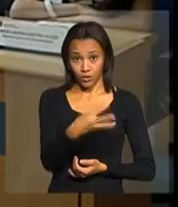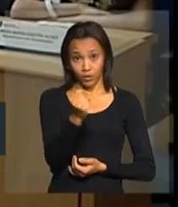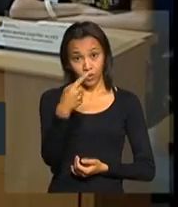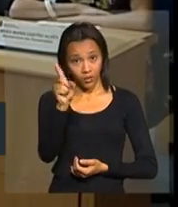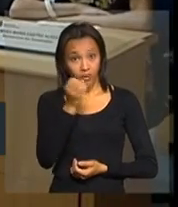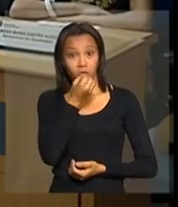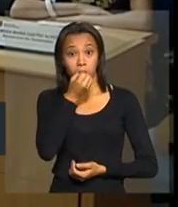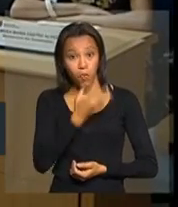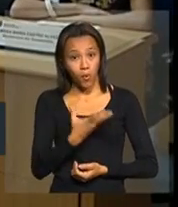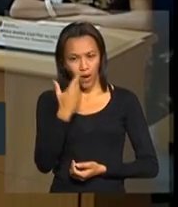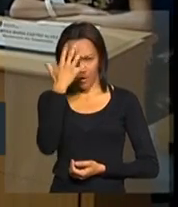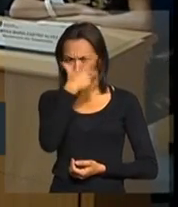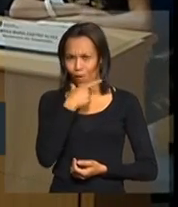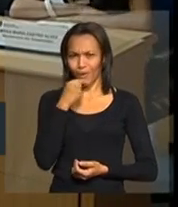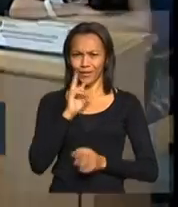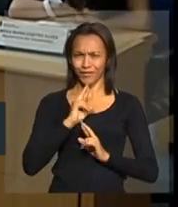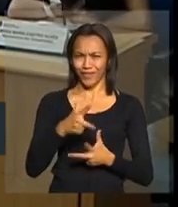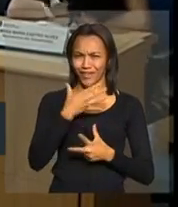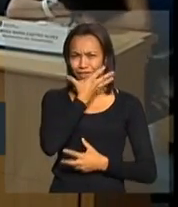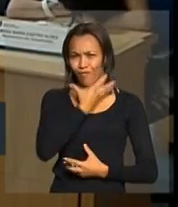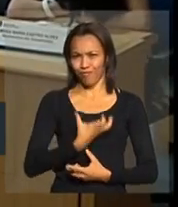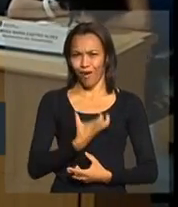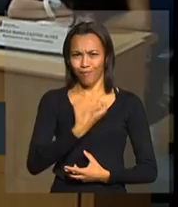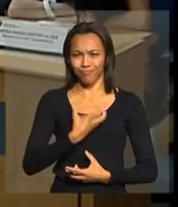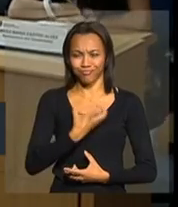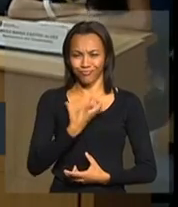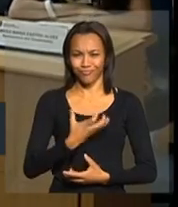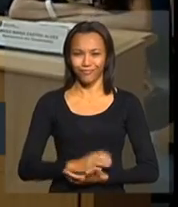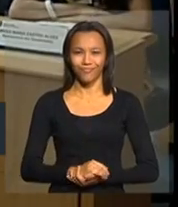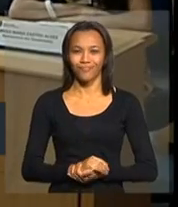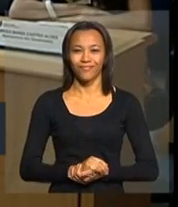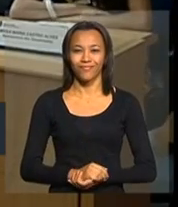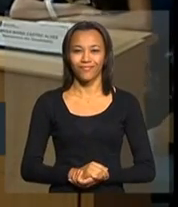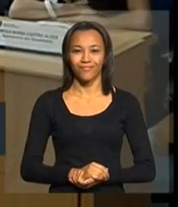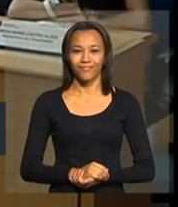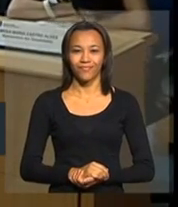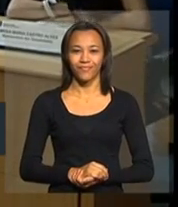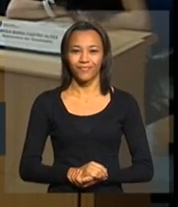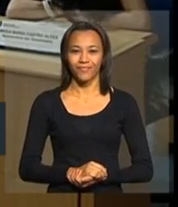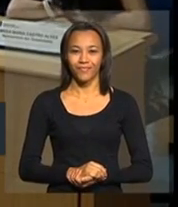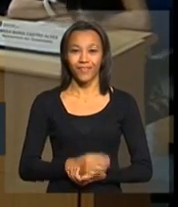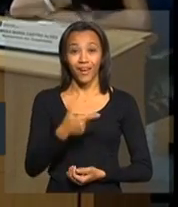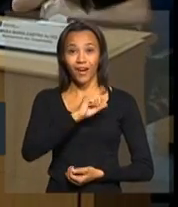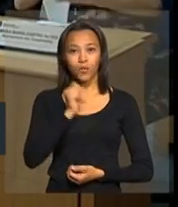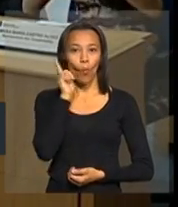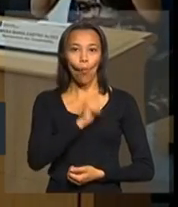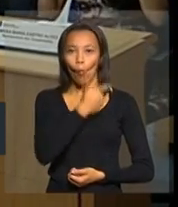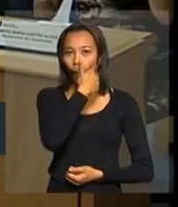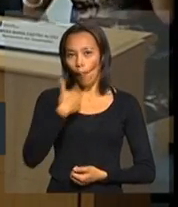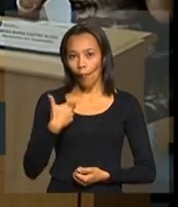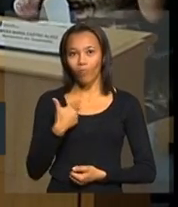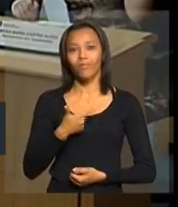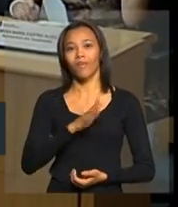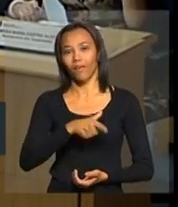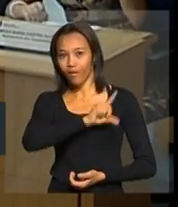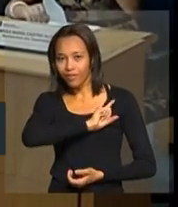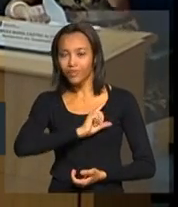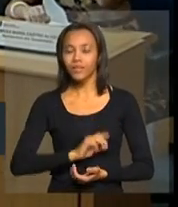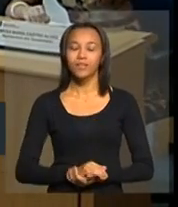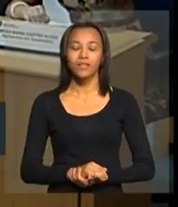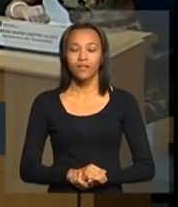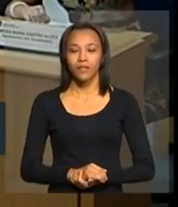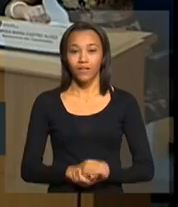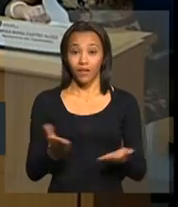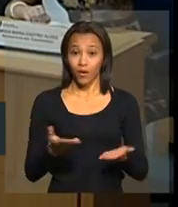boa. Agora ele está um pouco mudado, né? E ele era sem barba. E nós temos a nossa